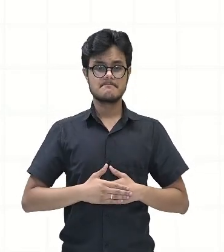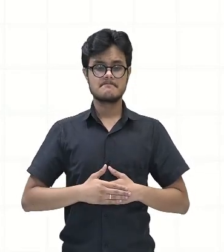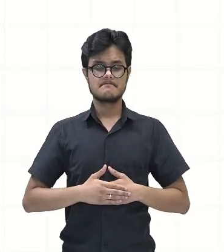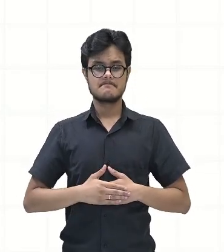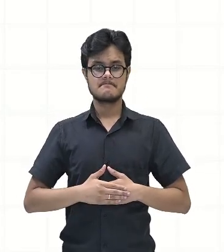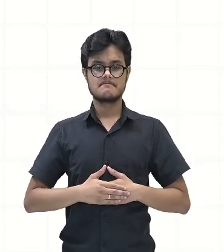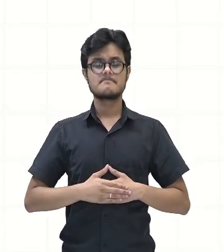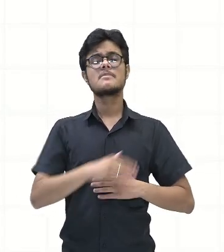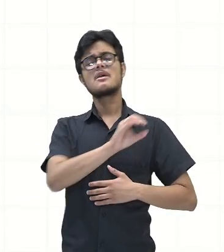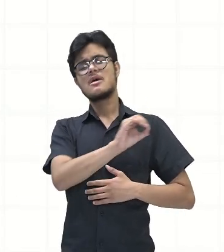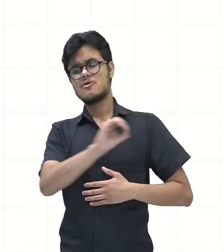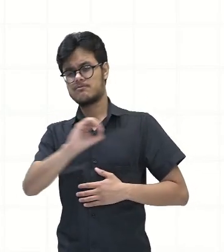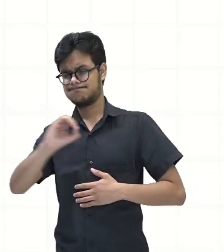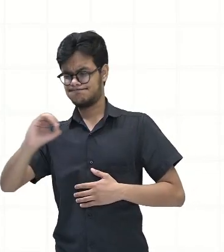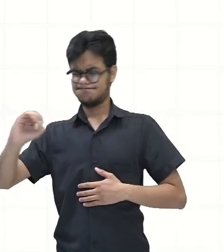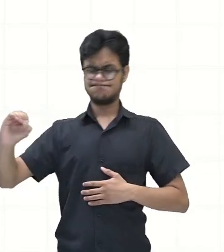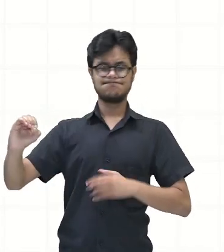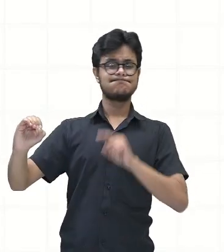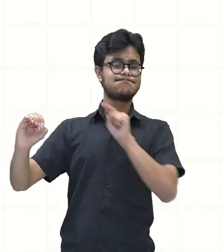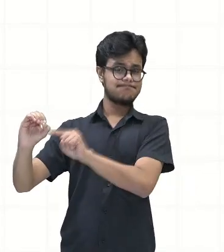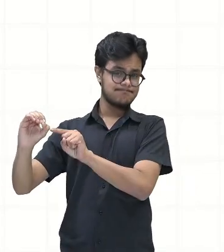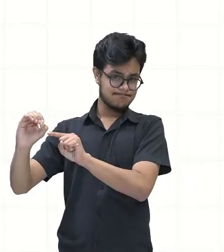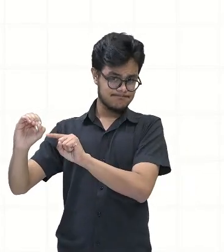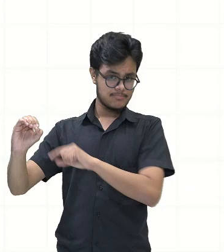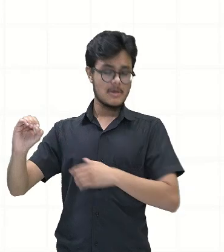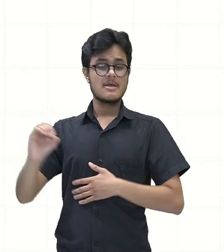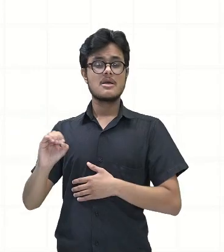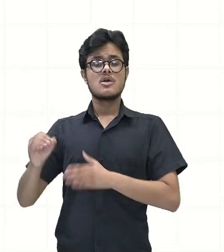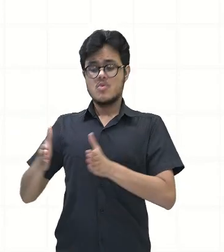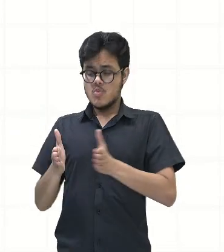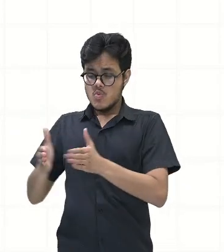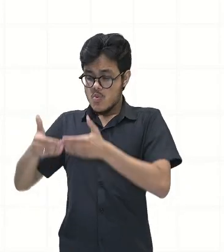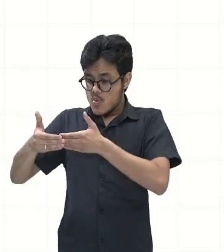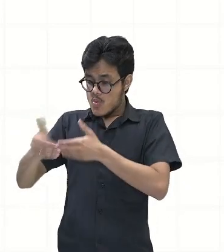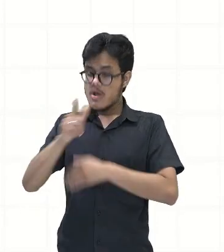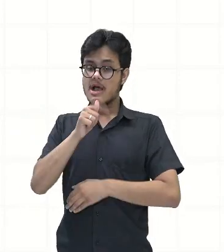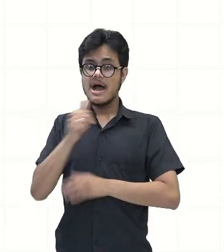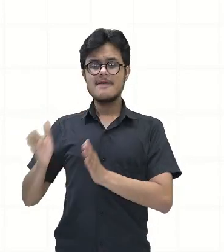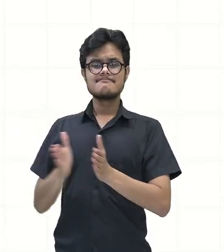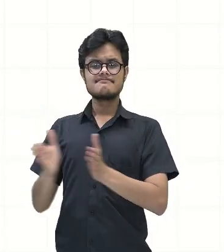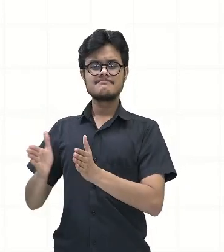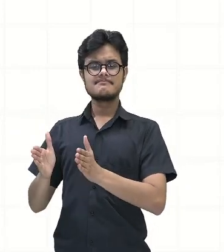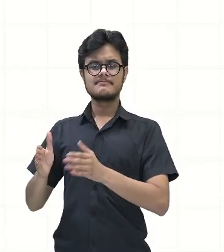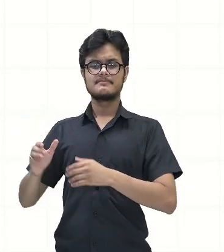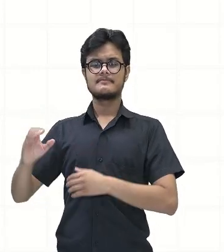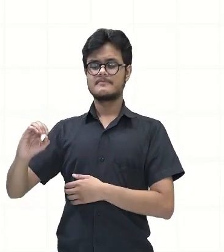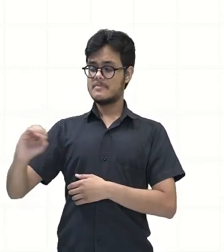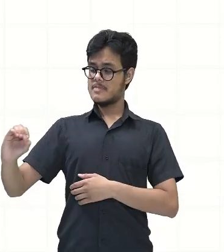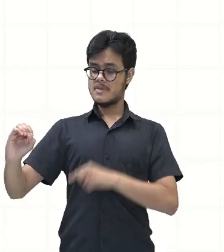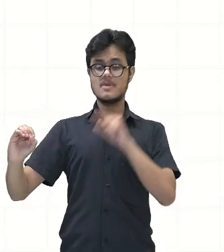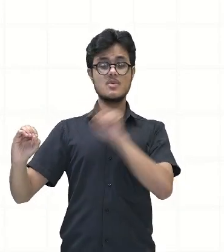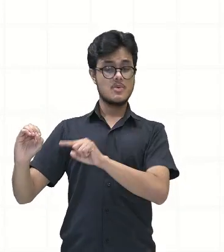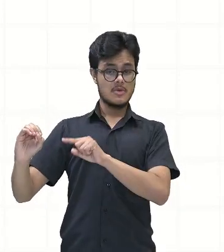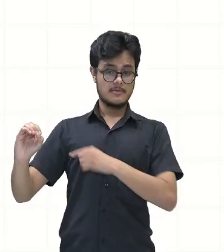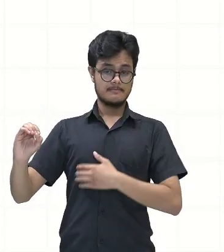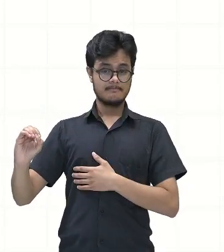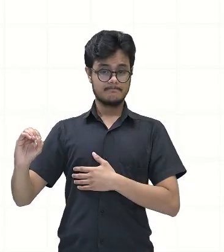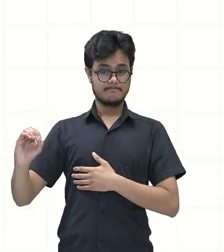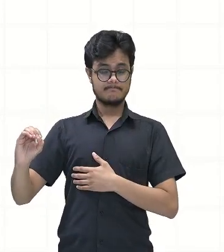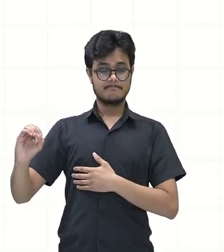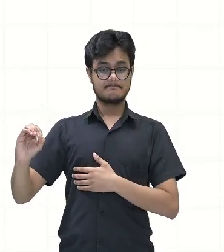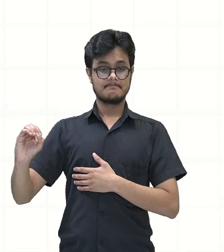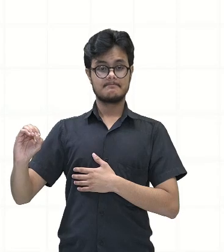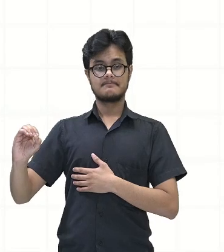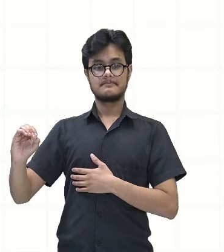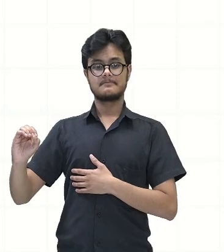oeste nós temos a nascente do rio Ailã, aqui na parte mais oriental do território